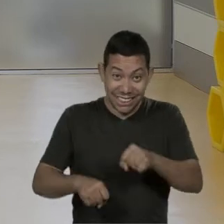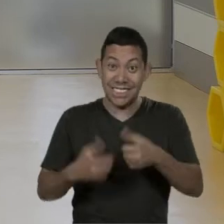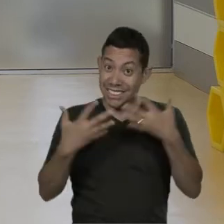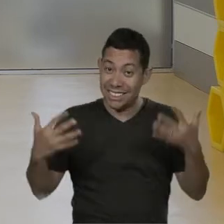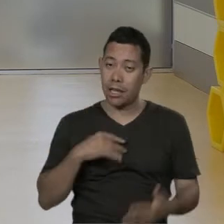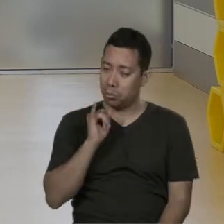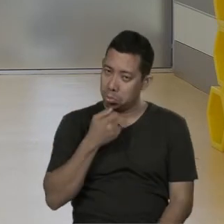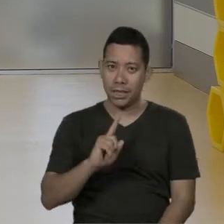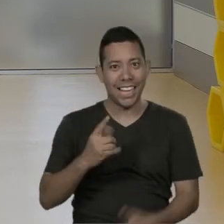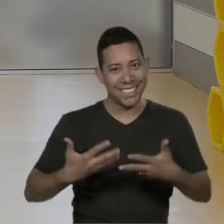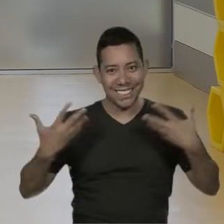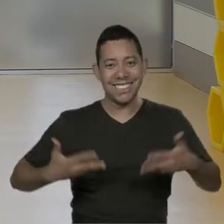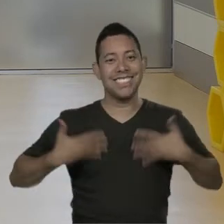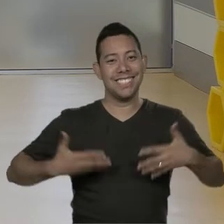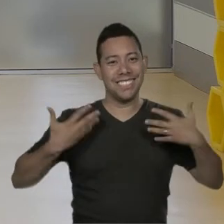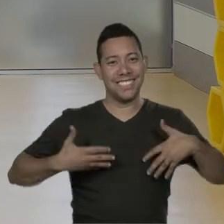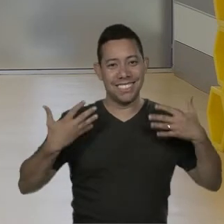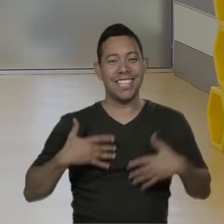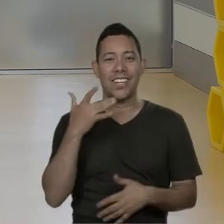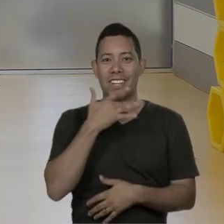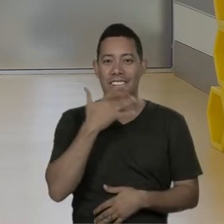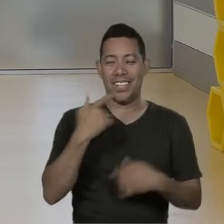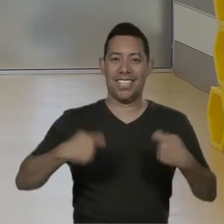Esse treino tem que ser gostoso.